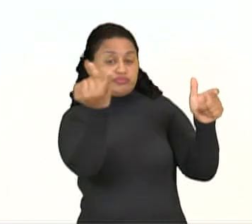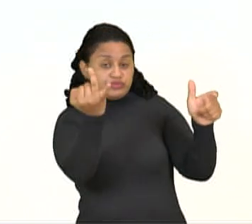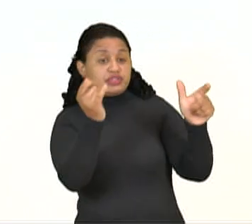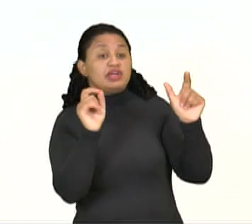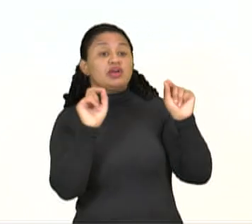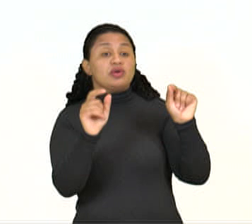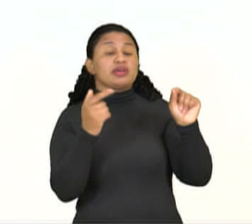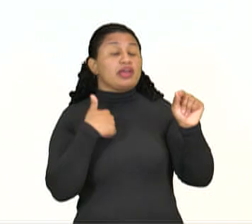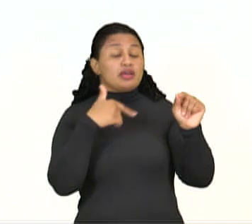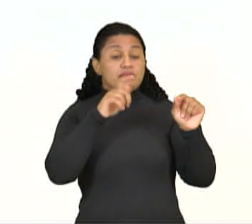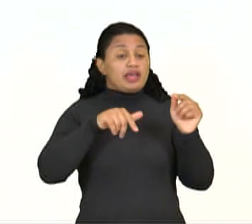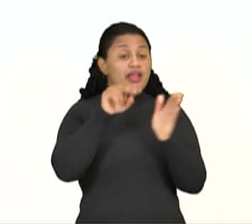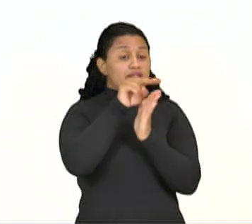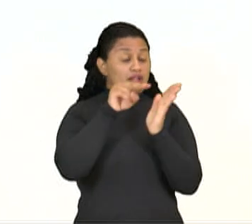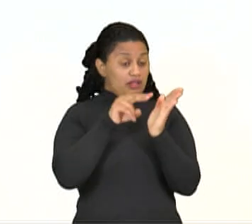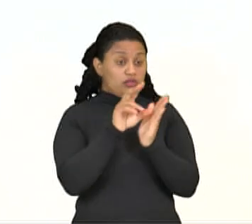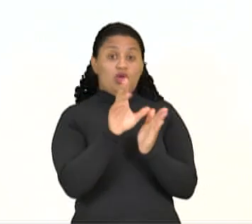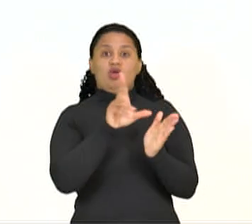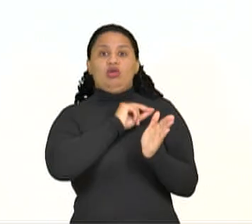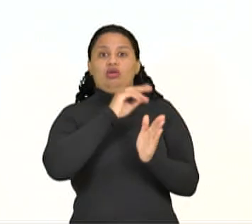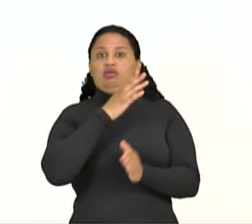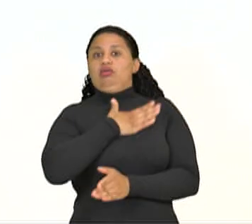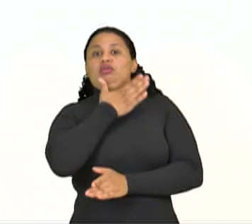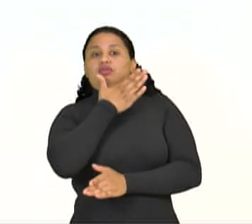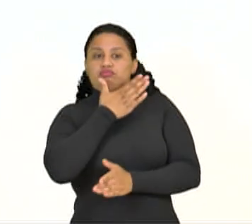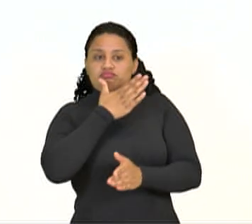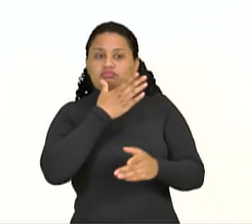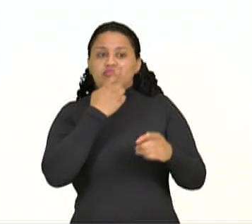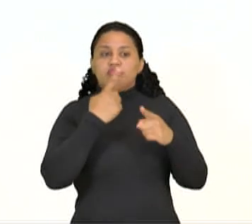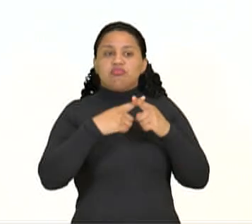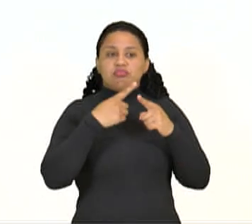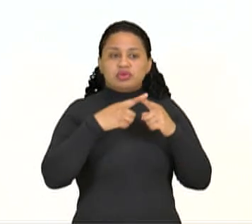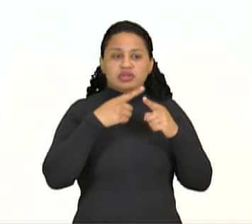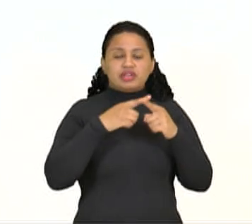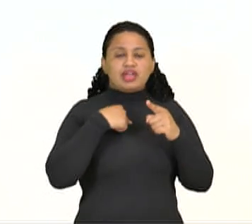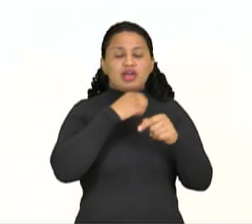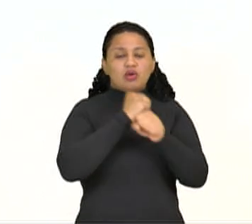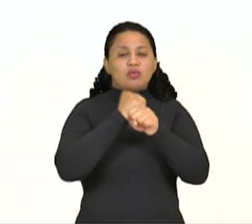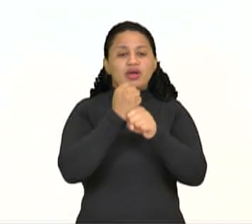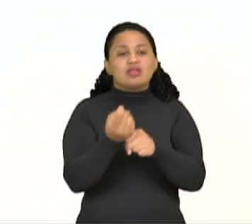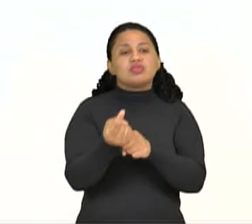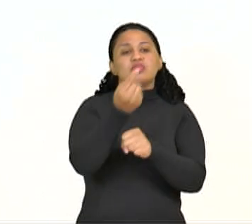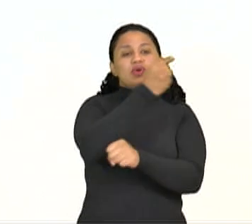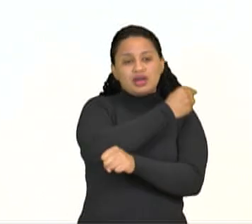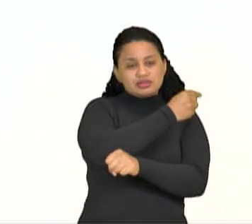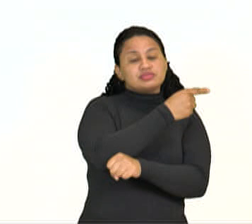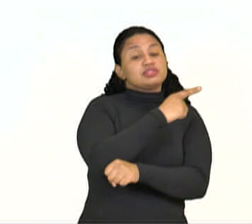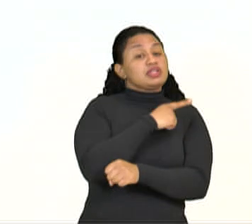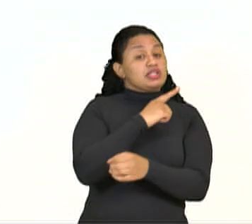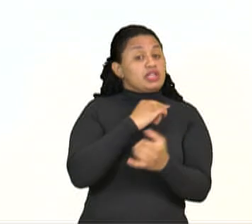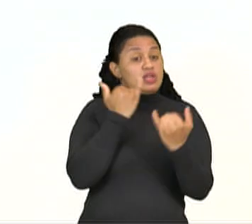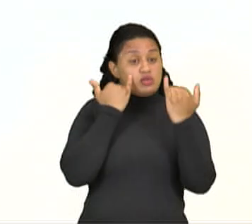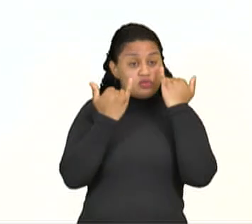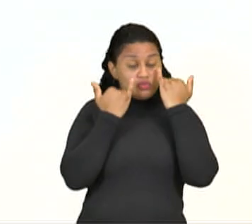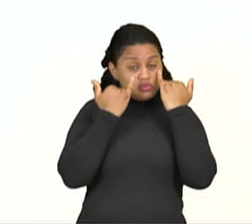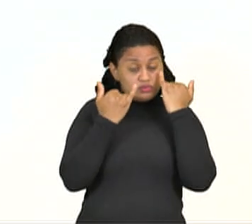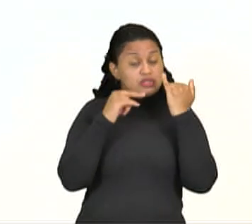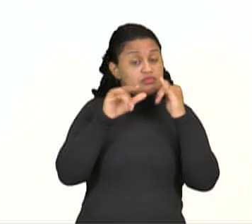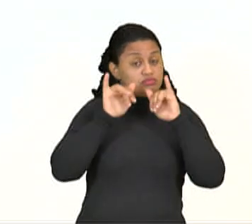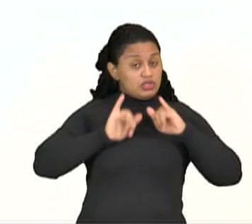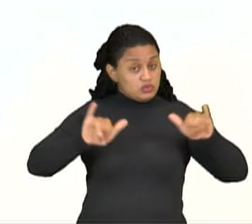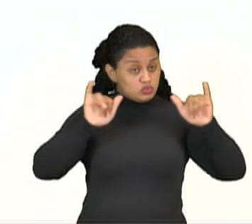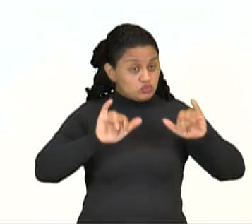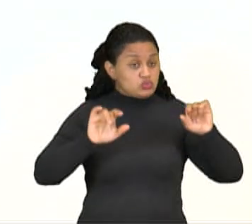para impactar o leitor. Uma vez que, no ano anterior, conforme dados da própria